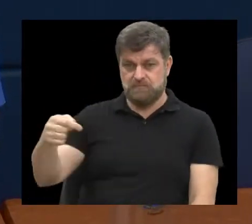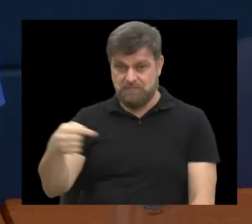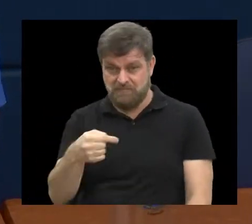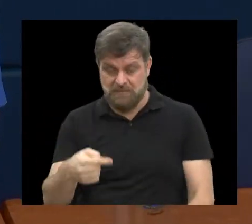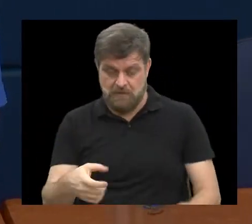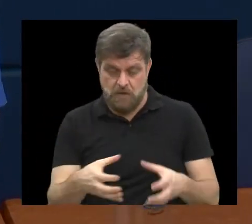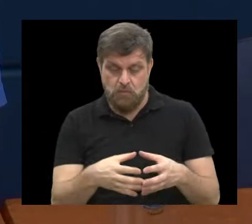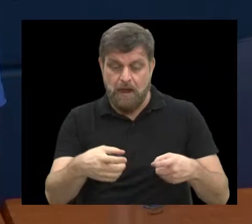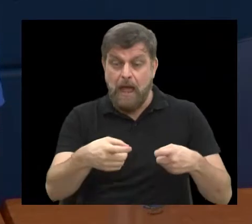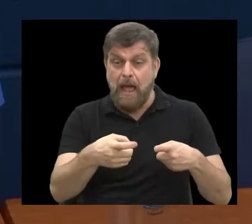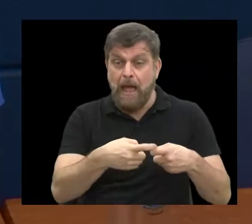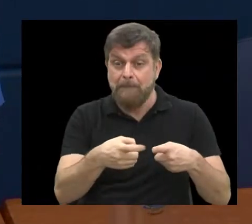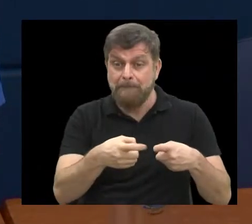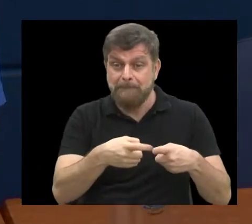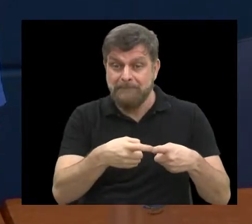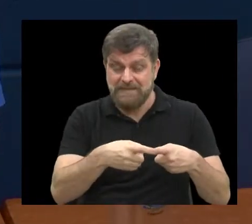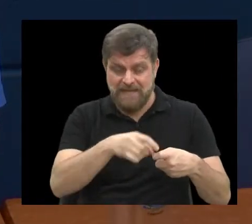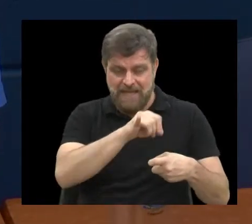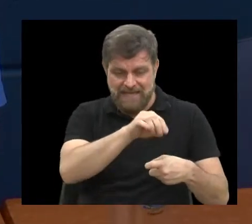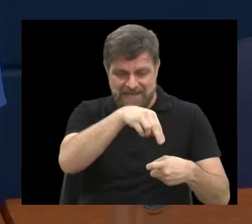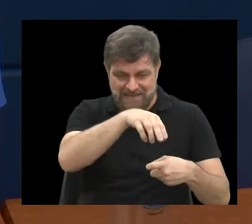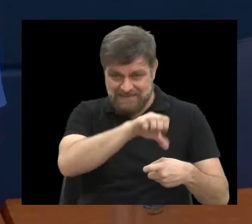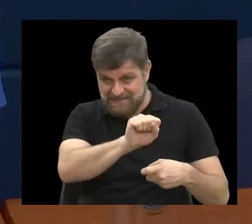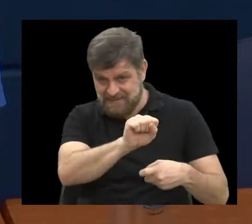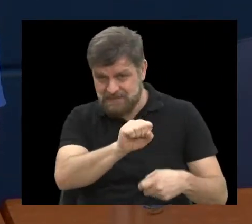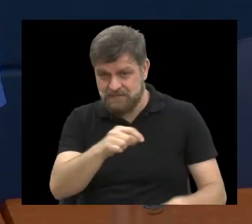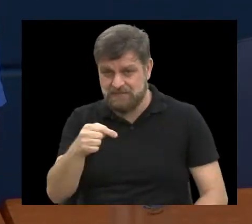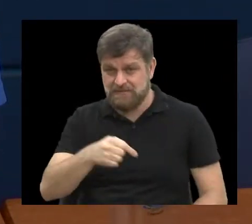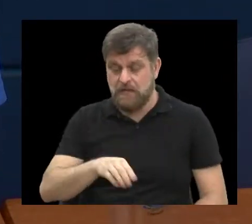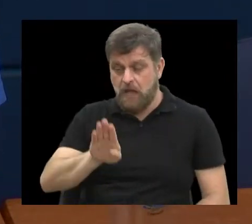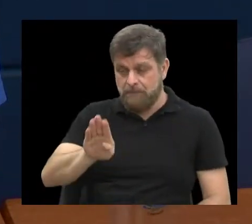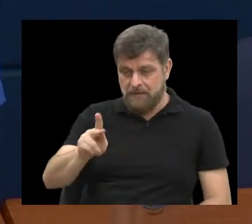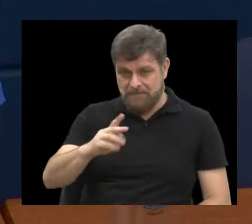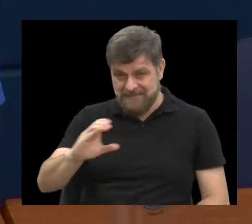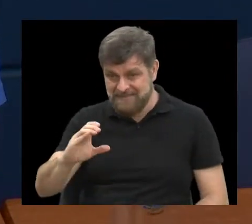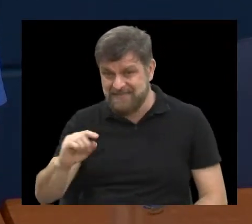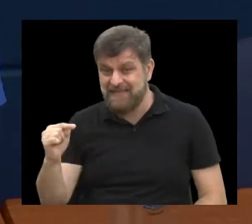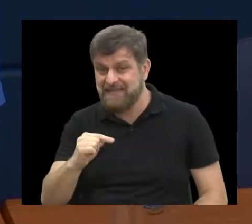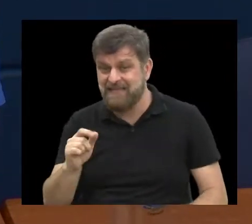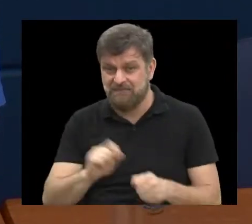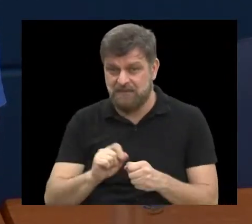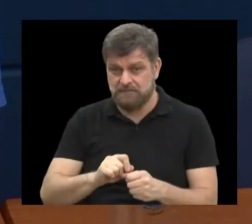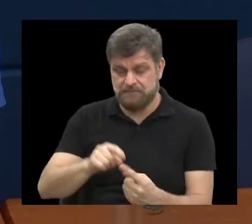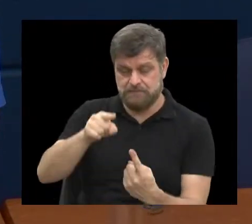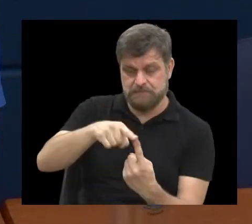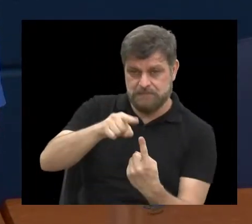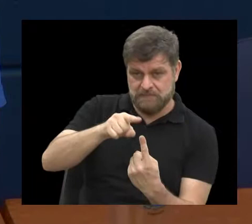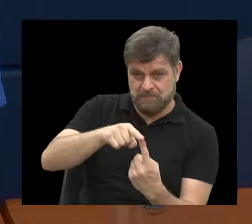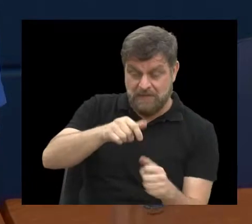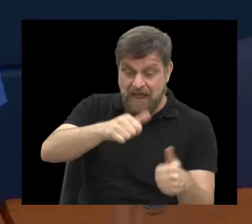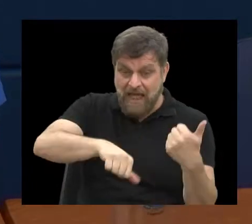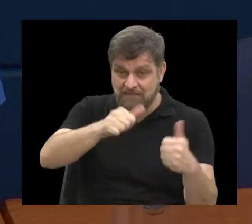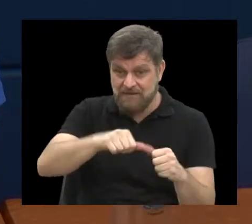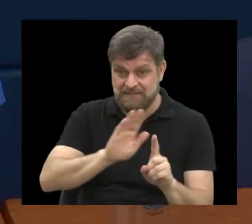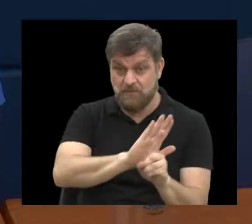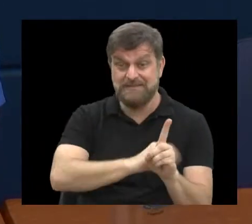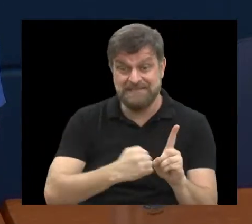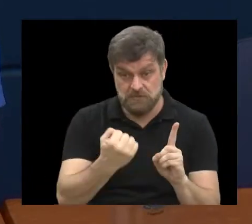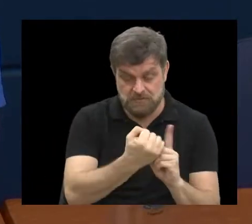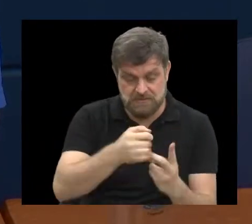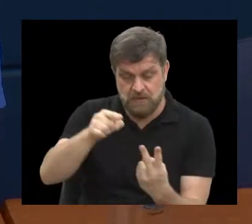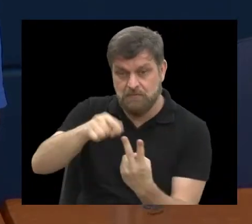perícia oficial do INSS. No caso do BPC, essa perícia oficial ela é composta pela avaliação social e